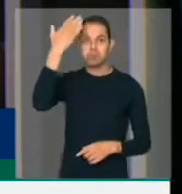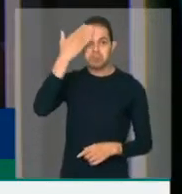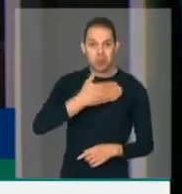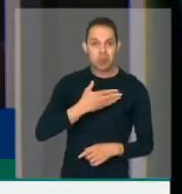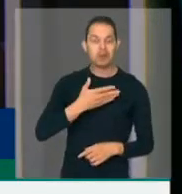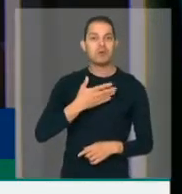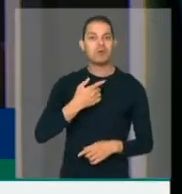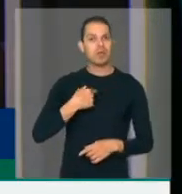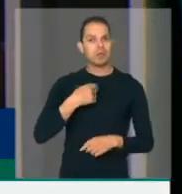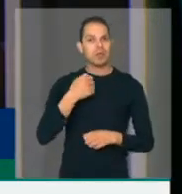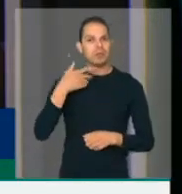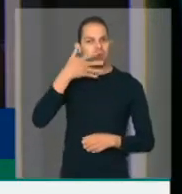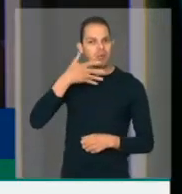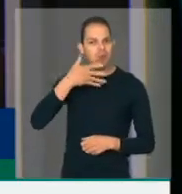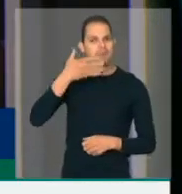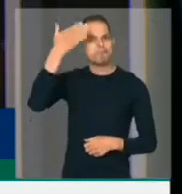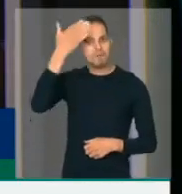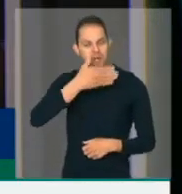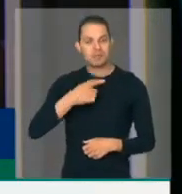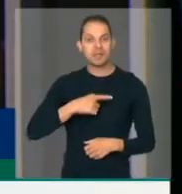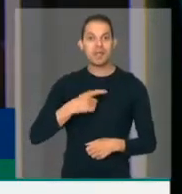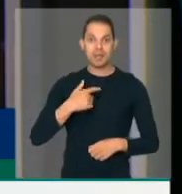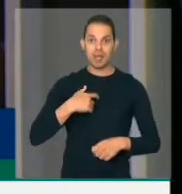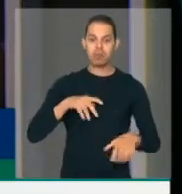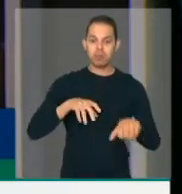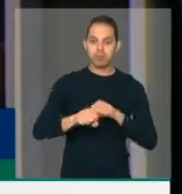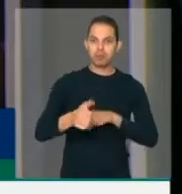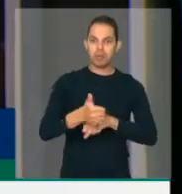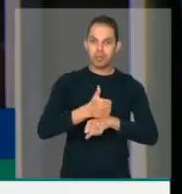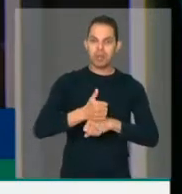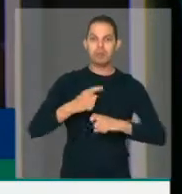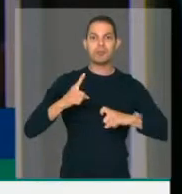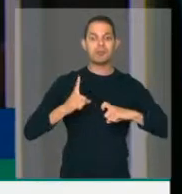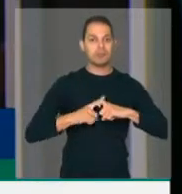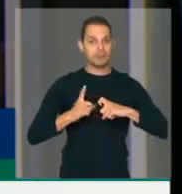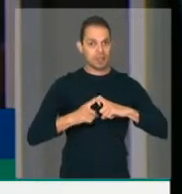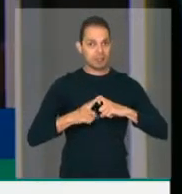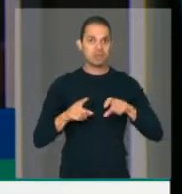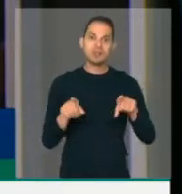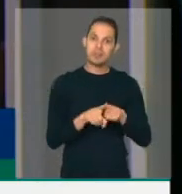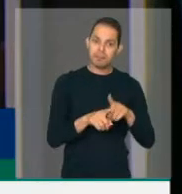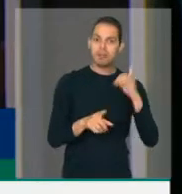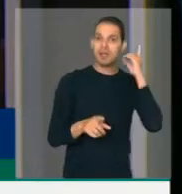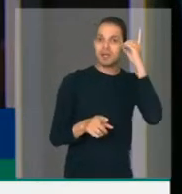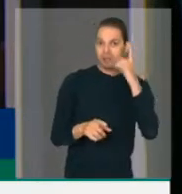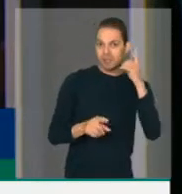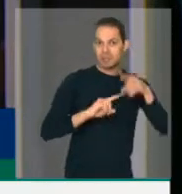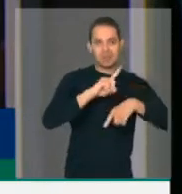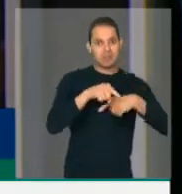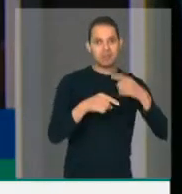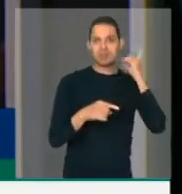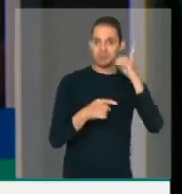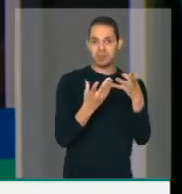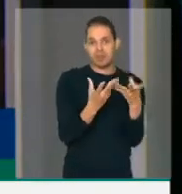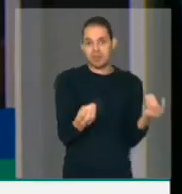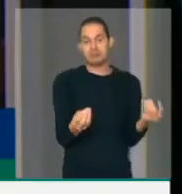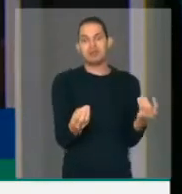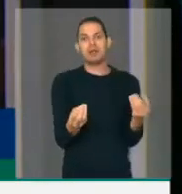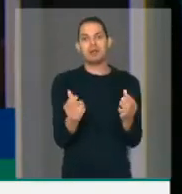o que eu digo e sou médica, estou deputada federal. Então, para